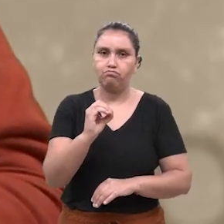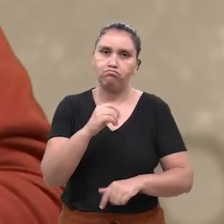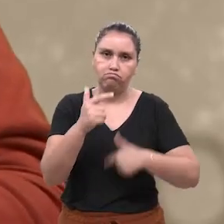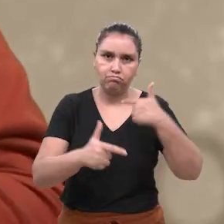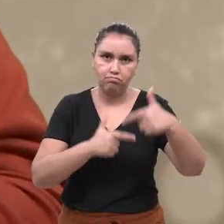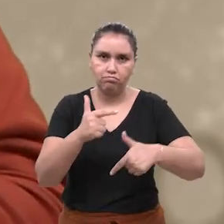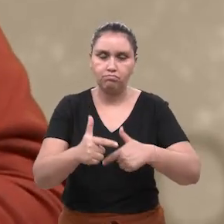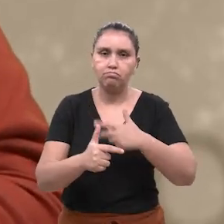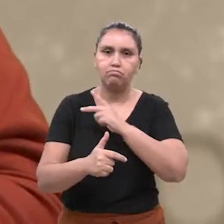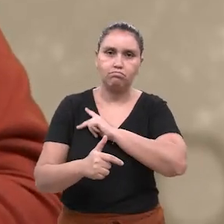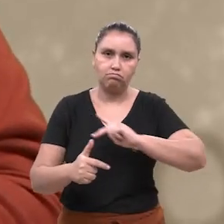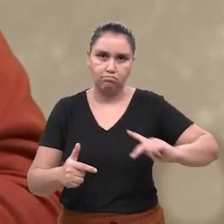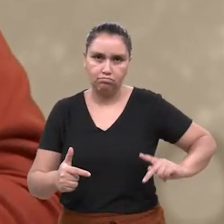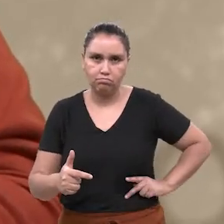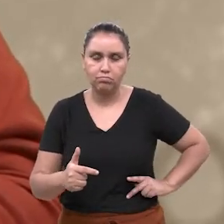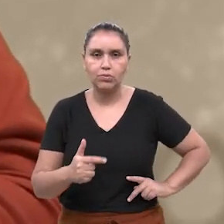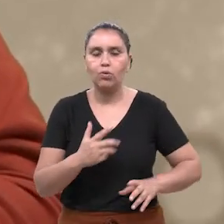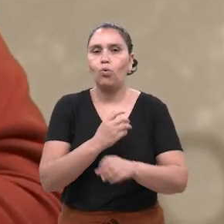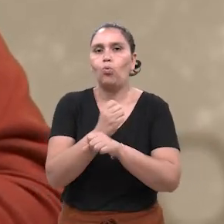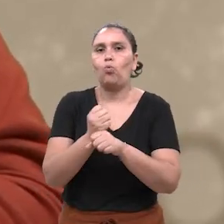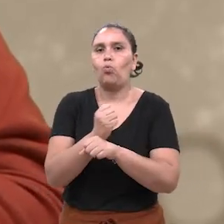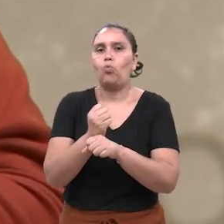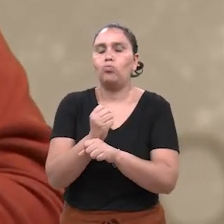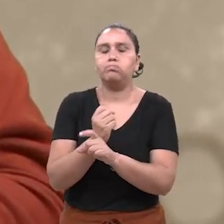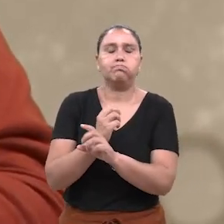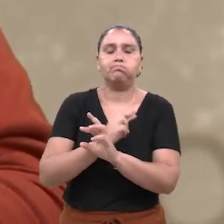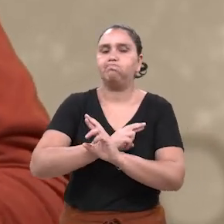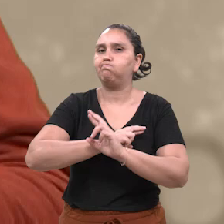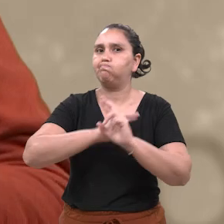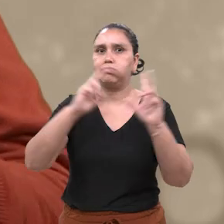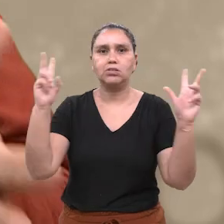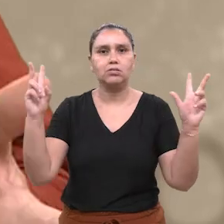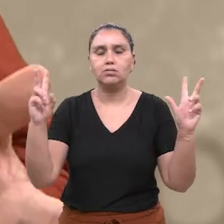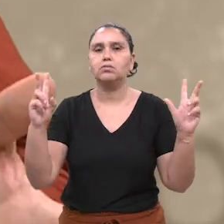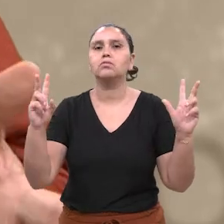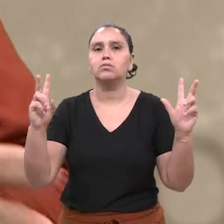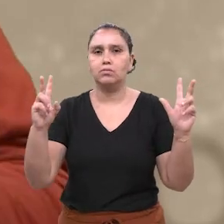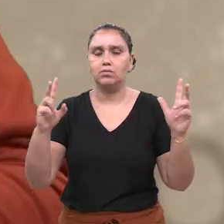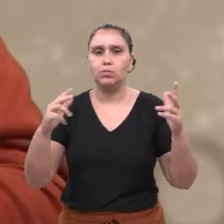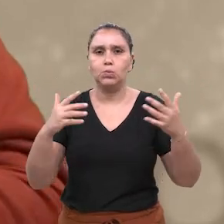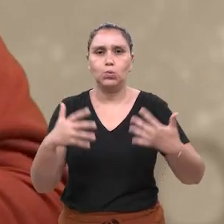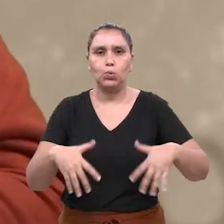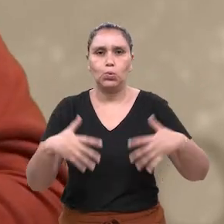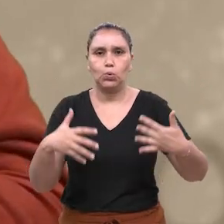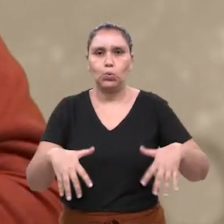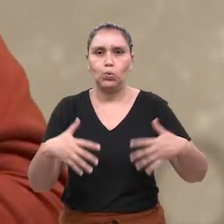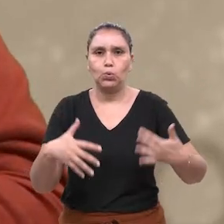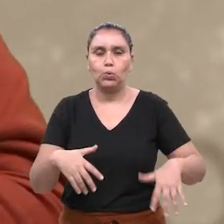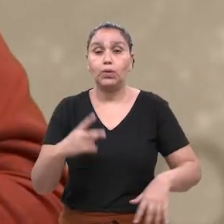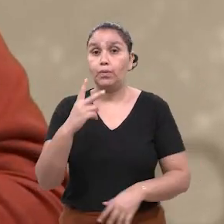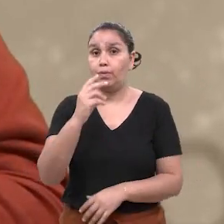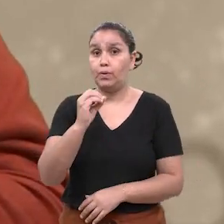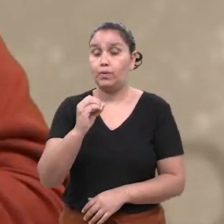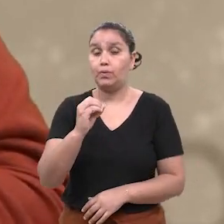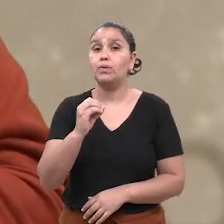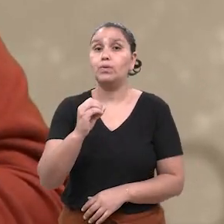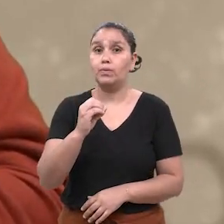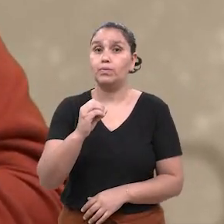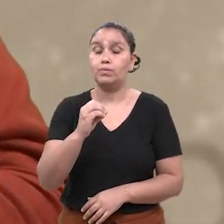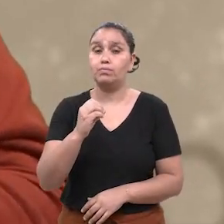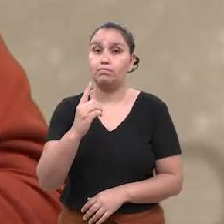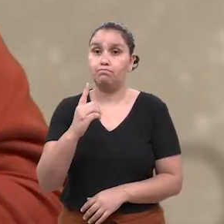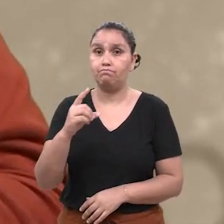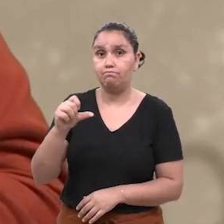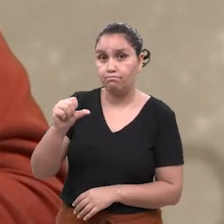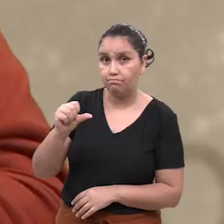um ano atípico, como tu disse, né? Foi um ano onde, no ano de 2009, surgiu a pandemia